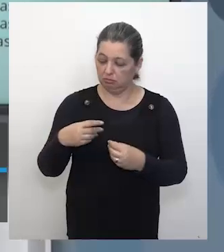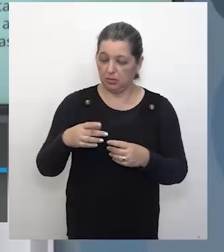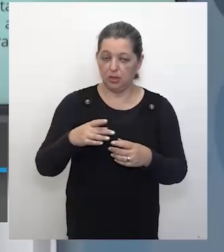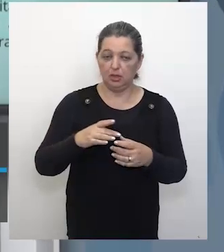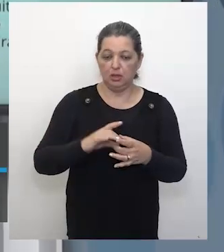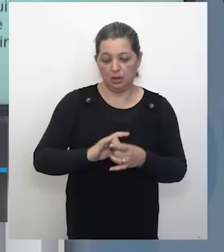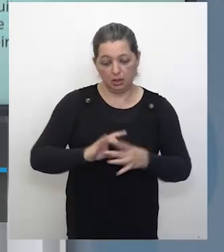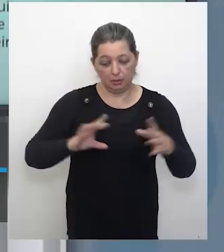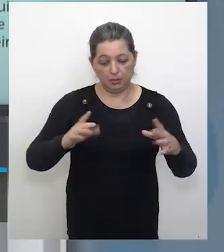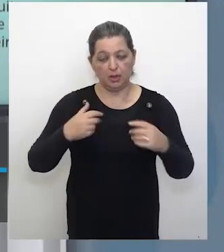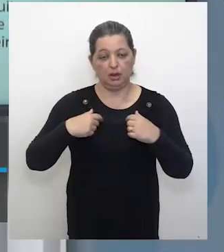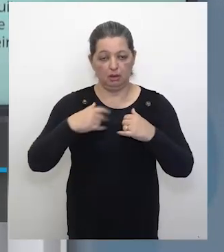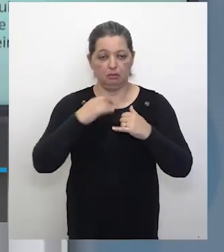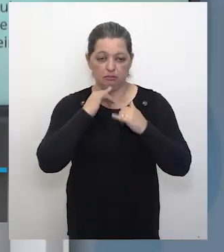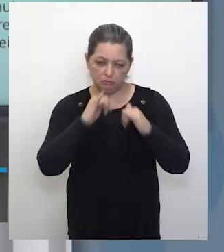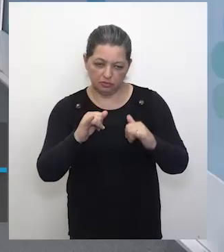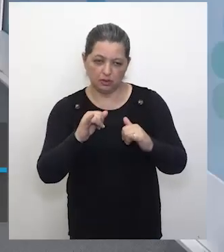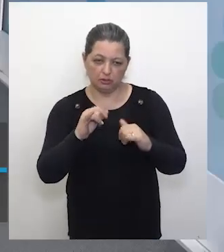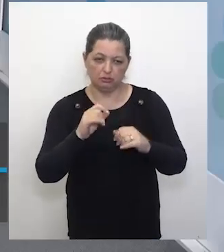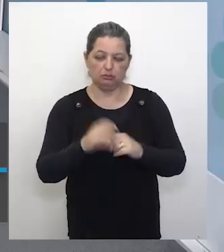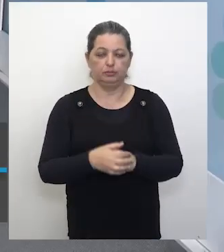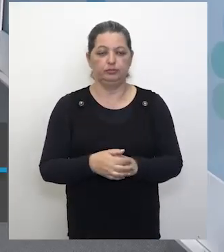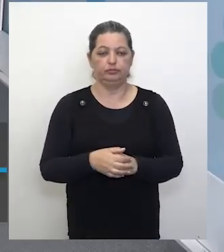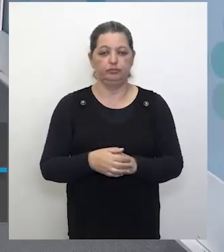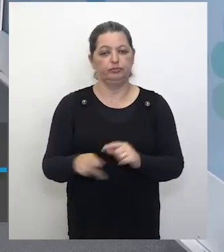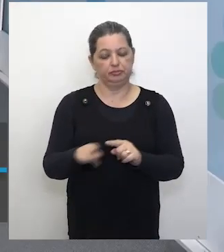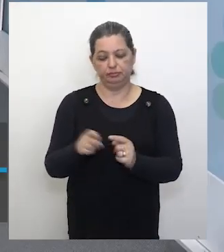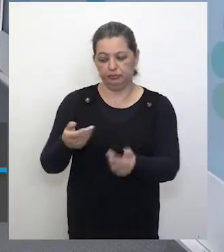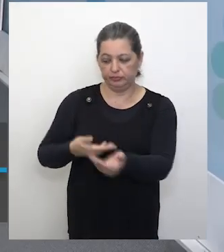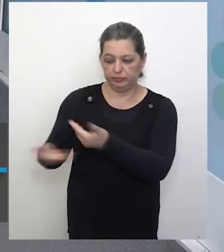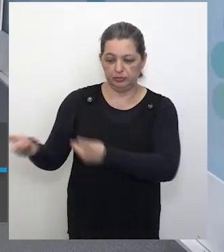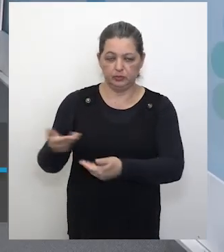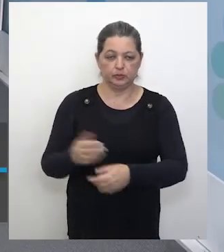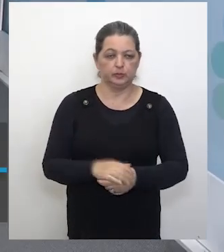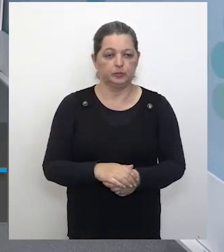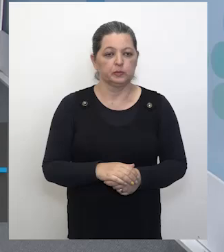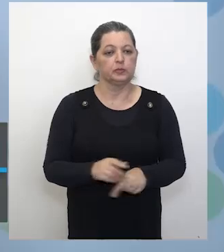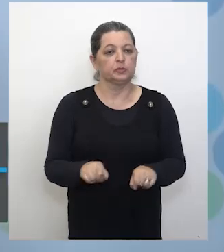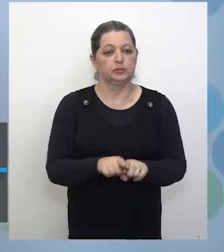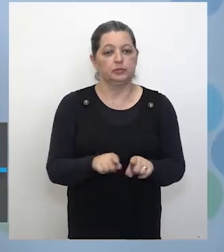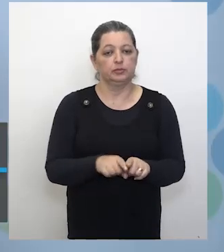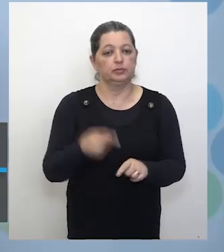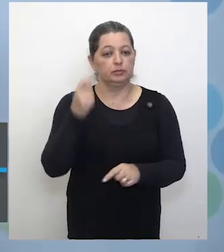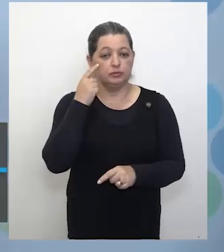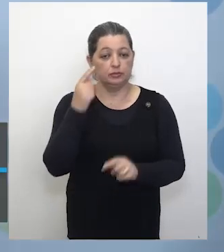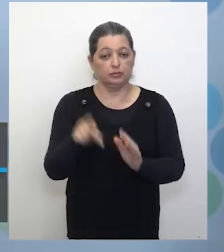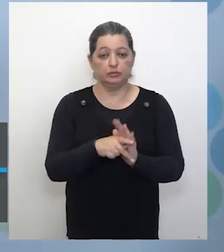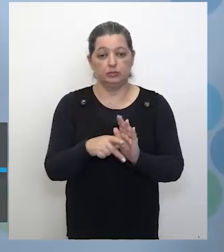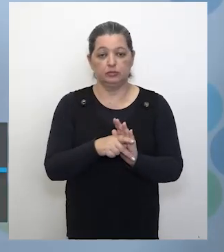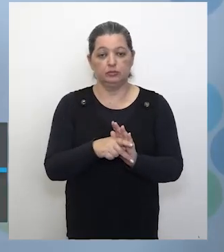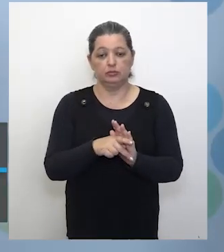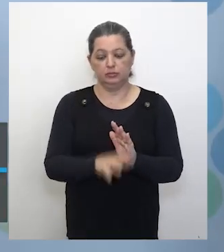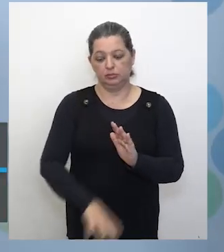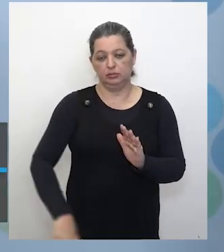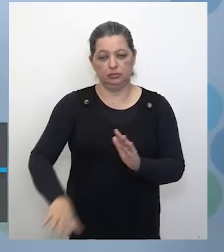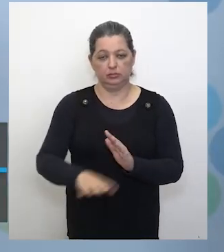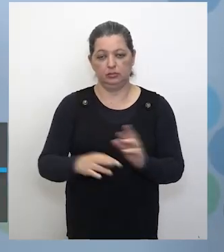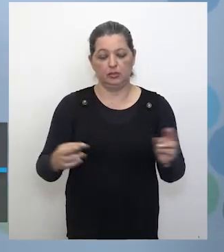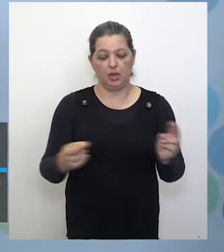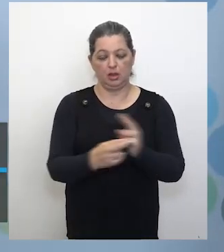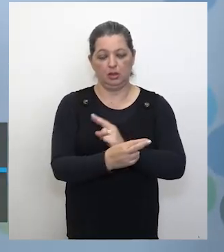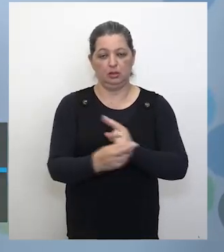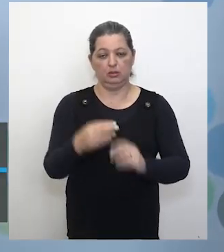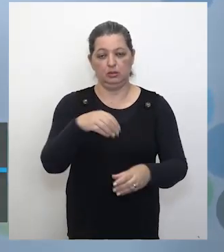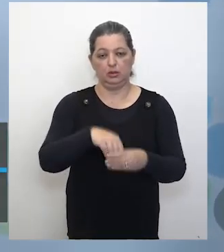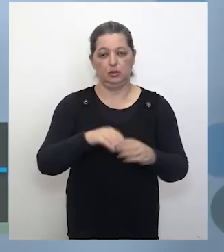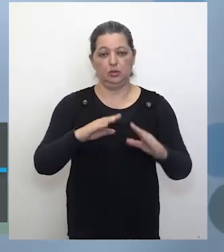um poder para ela, e assim sucessivamente. Outro exemplo é a própria perspectiva do território a partir da relação com a escola,